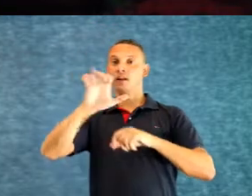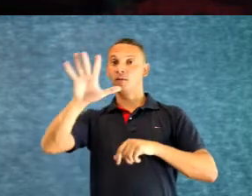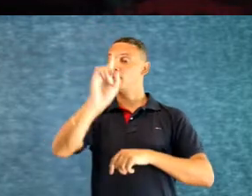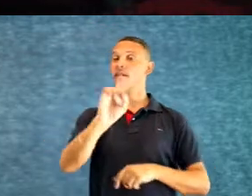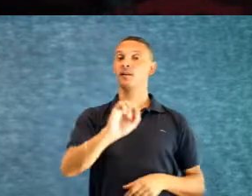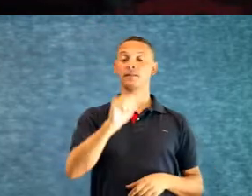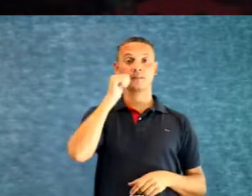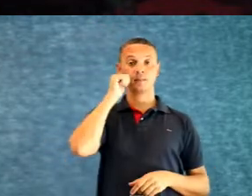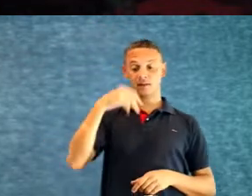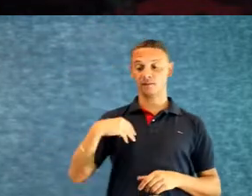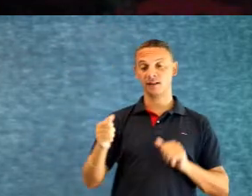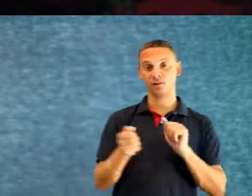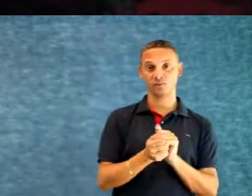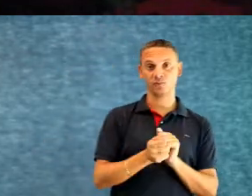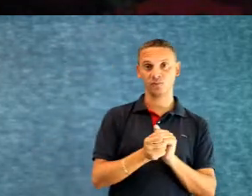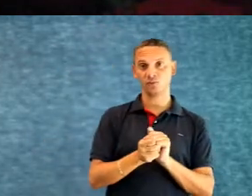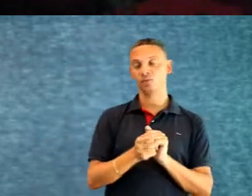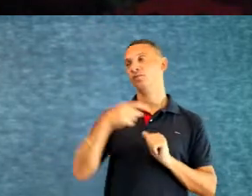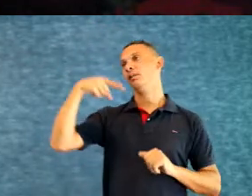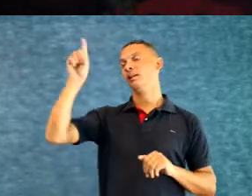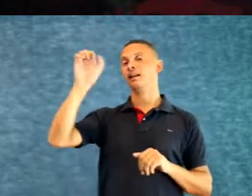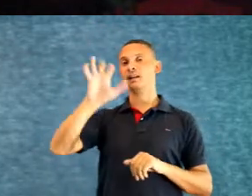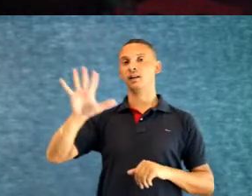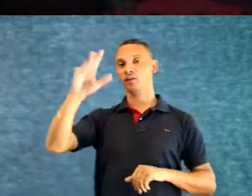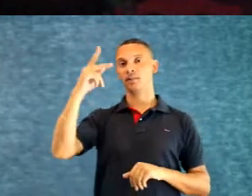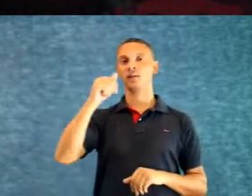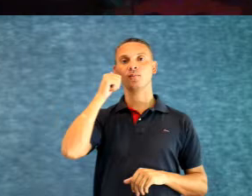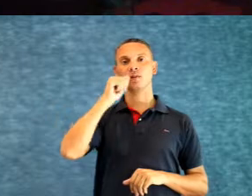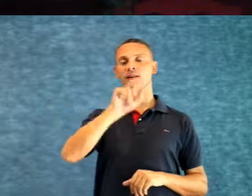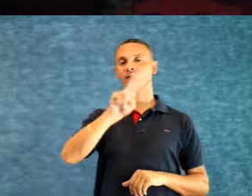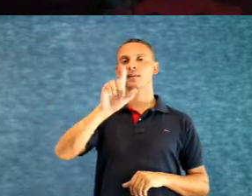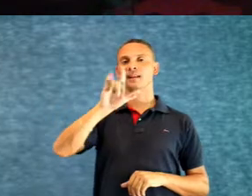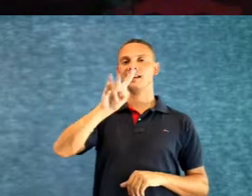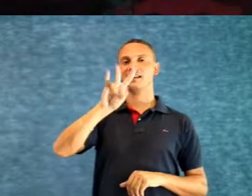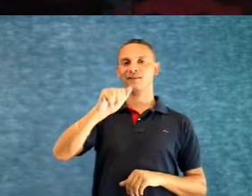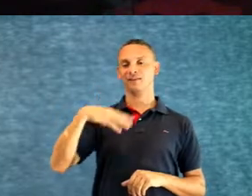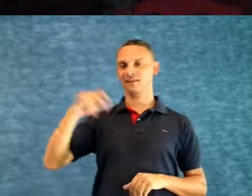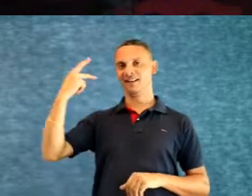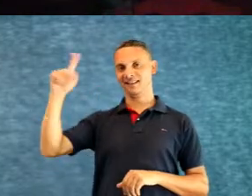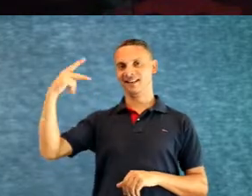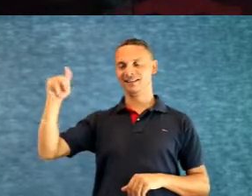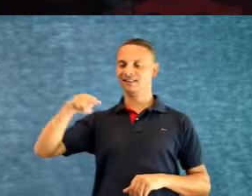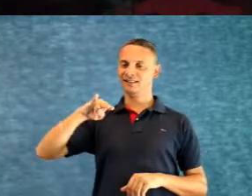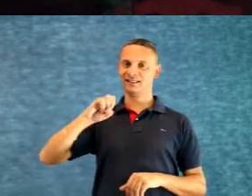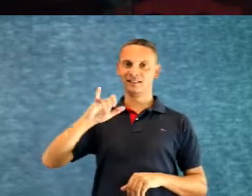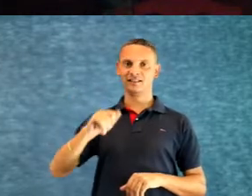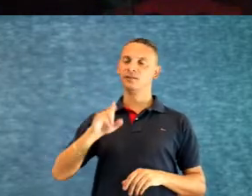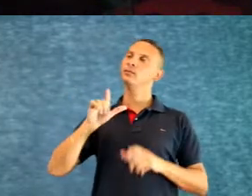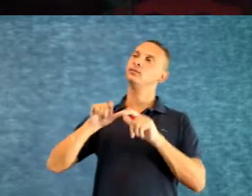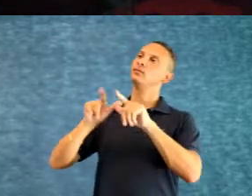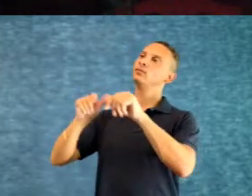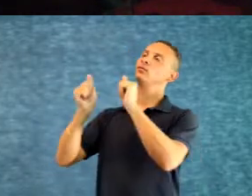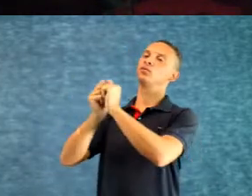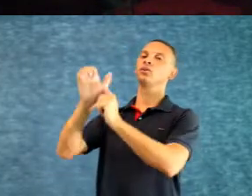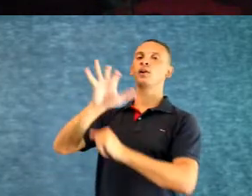ela não deve ter traduzido só Nízia Floresta. Então, eu fico imaginando, que mulher terá sido Lívia? Será que se tornou